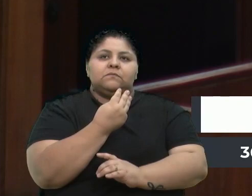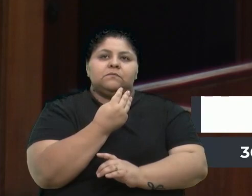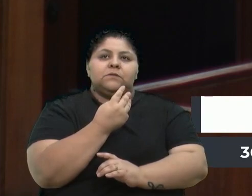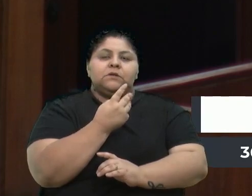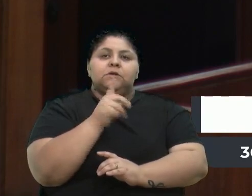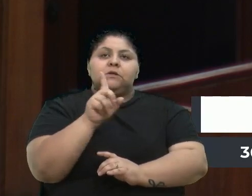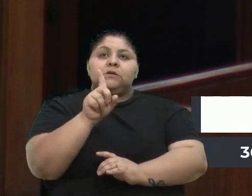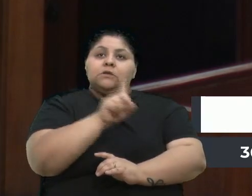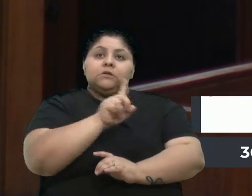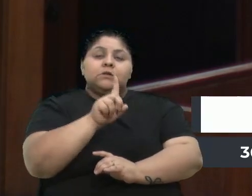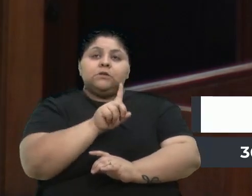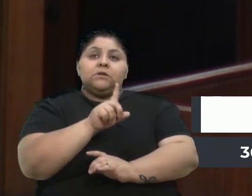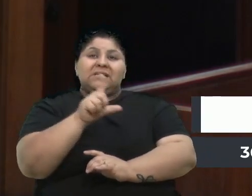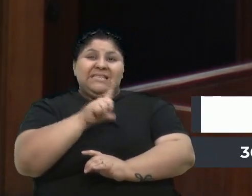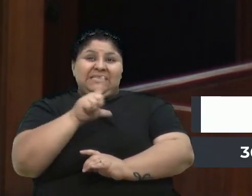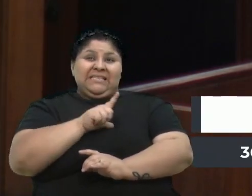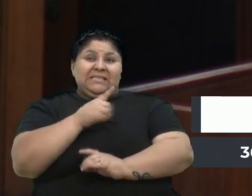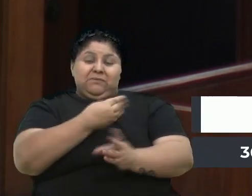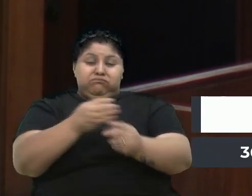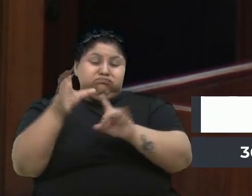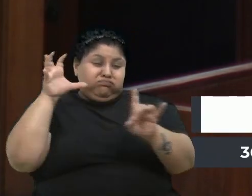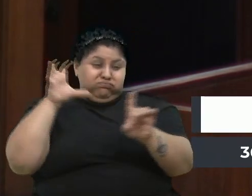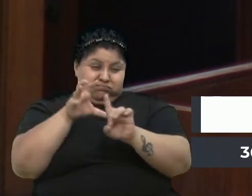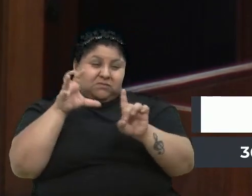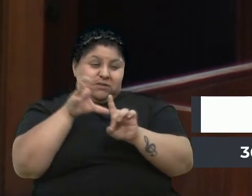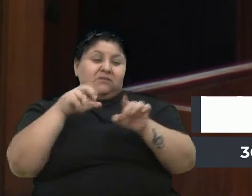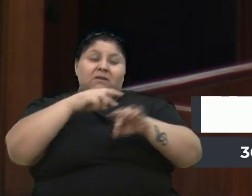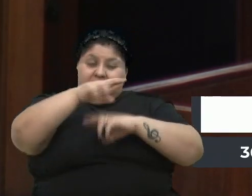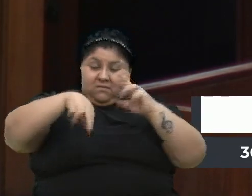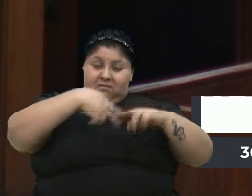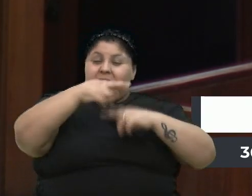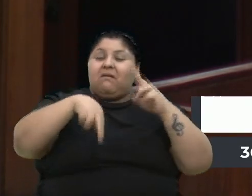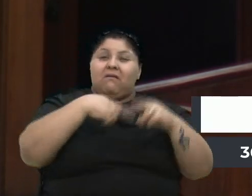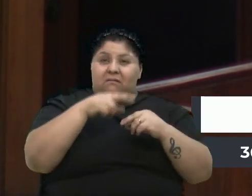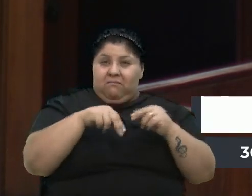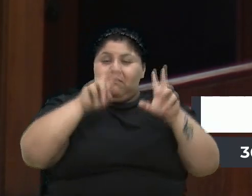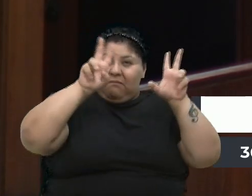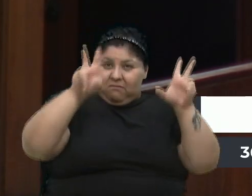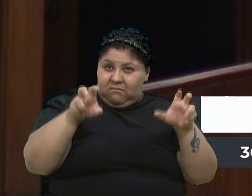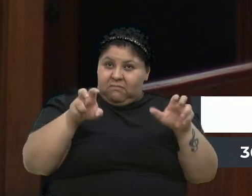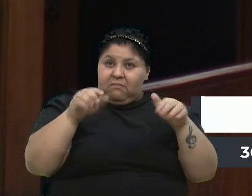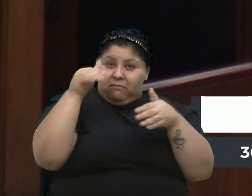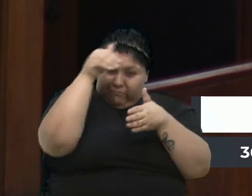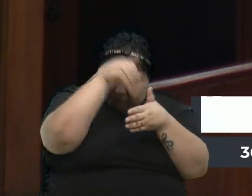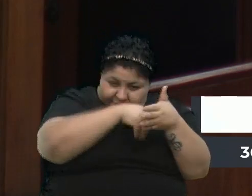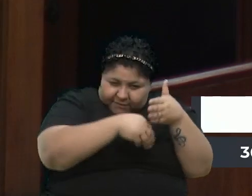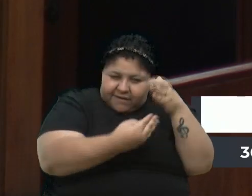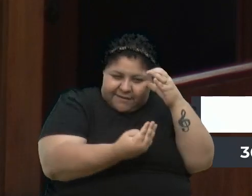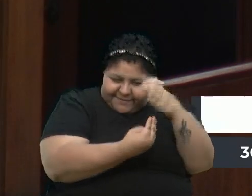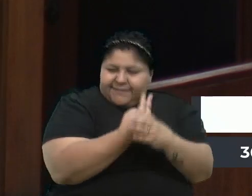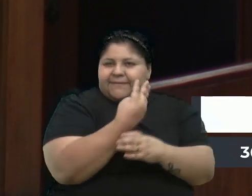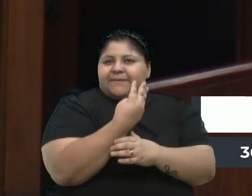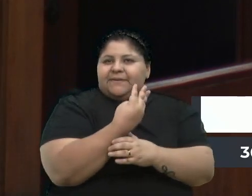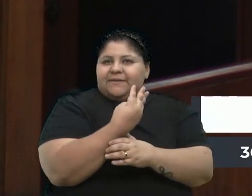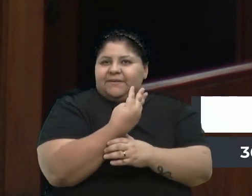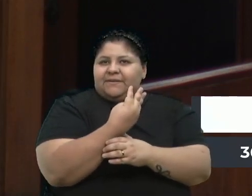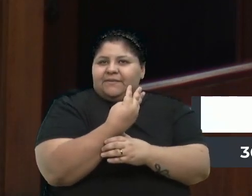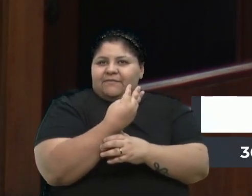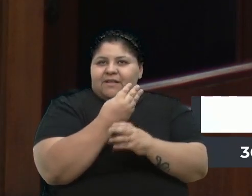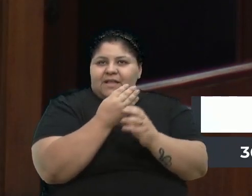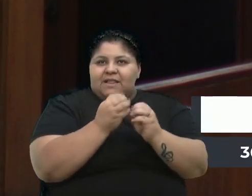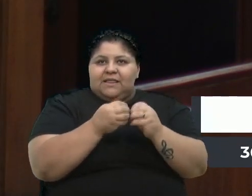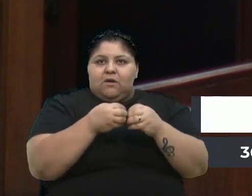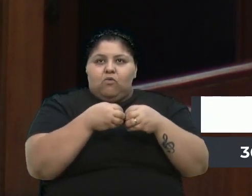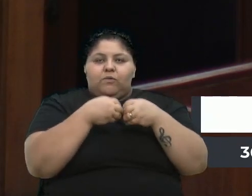fique, está havendo muita pressão em relação a isso, a esses assuntos internos na fundação, que ele não ceda essas